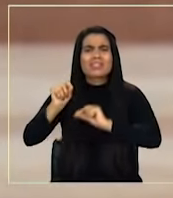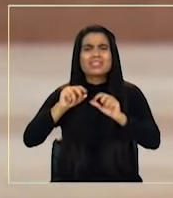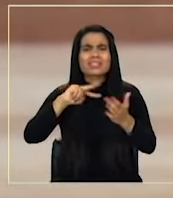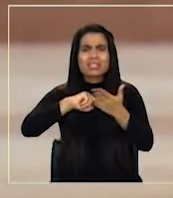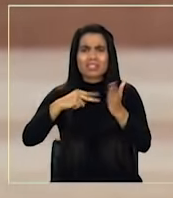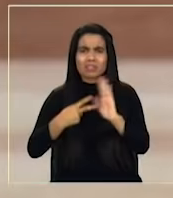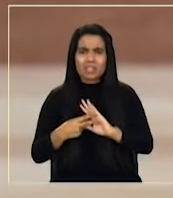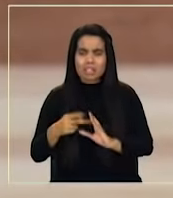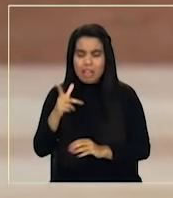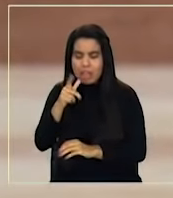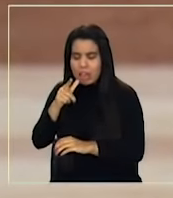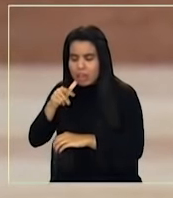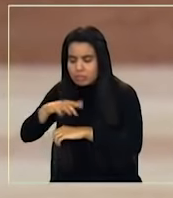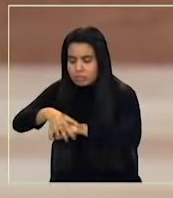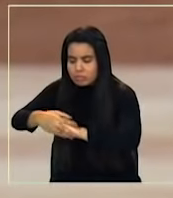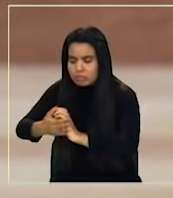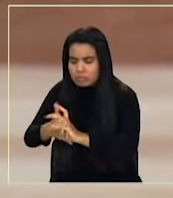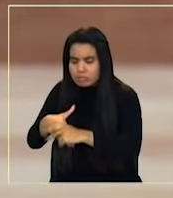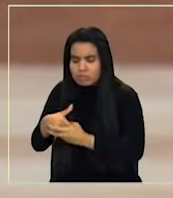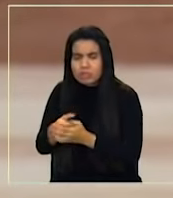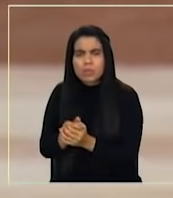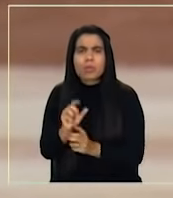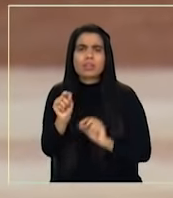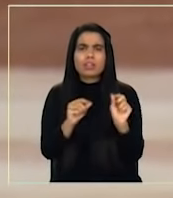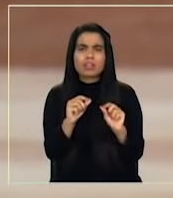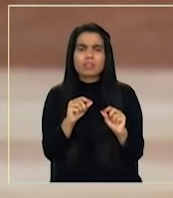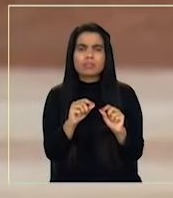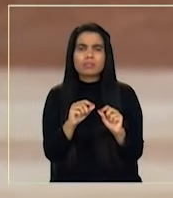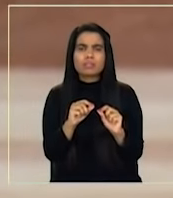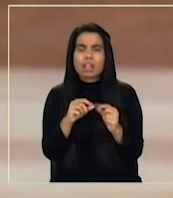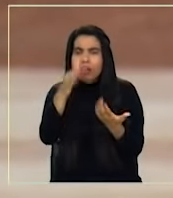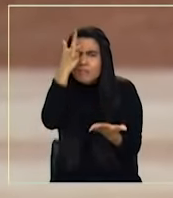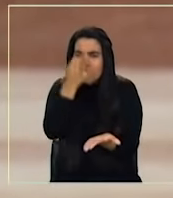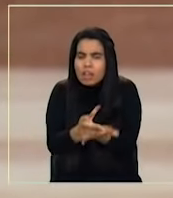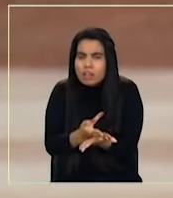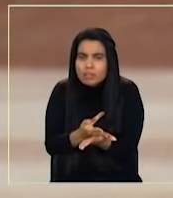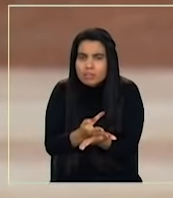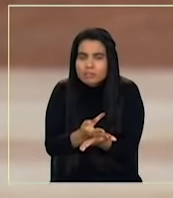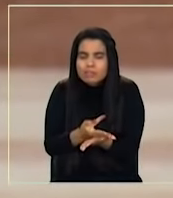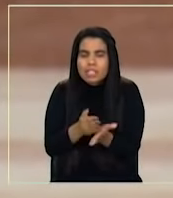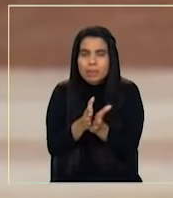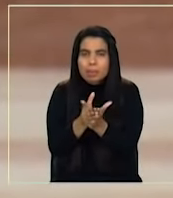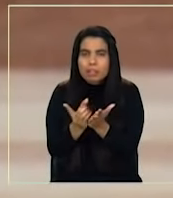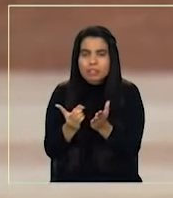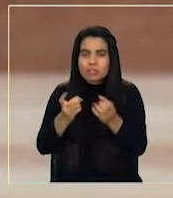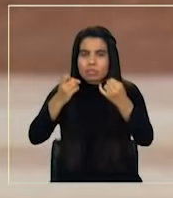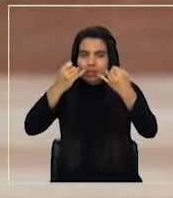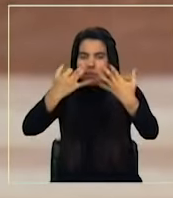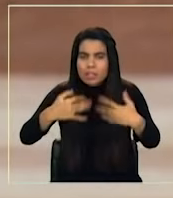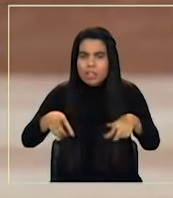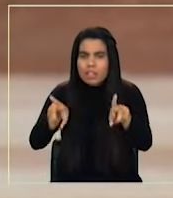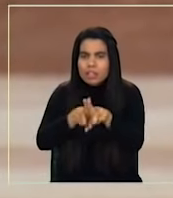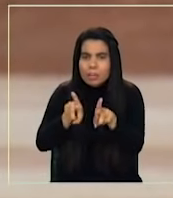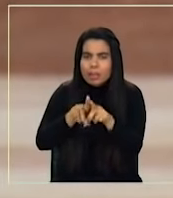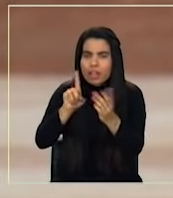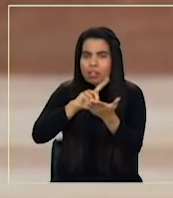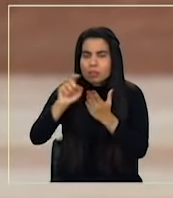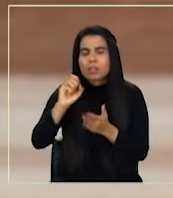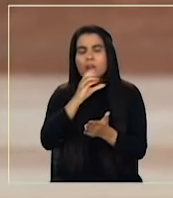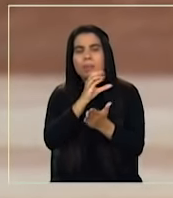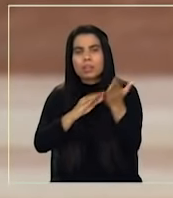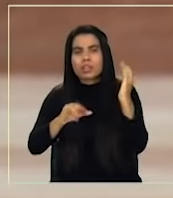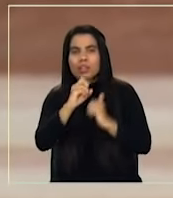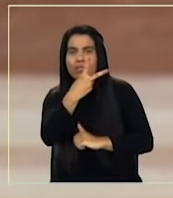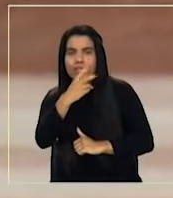lava-mãos? O lava-mãos é um ato de fé. A palavra de Deus diz lá em Deuteronômio capítulo 28,